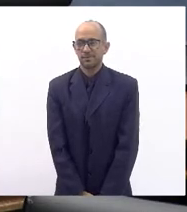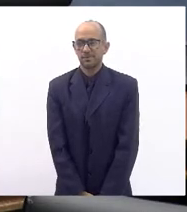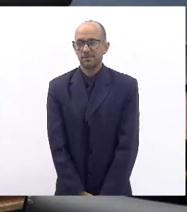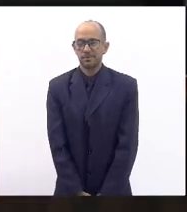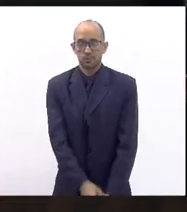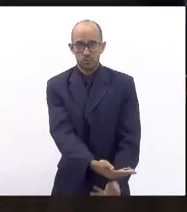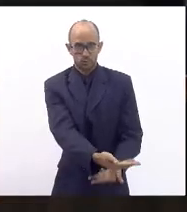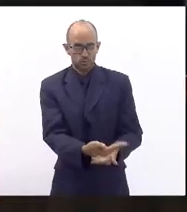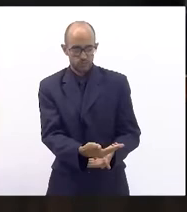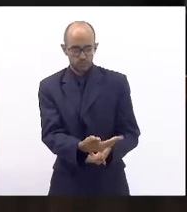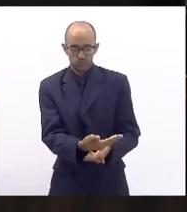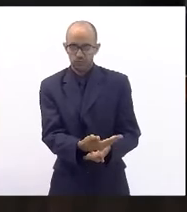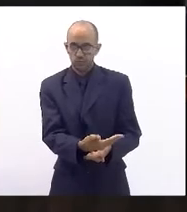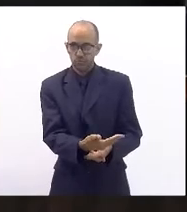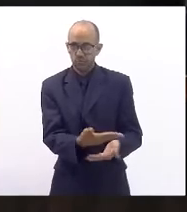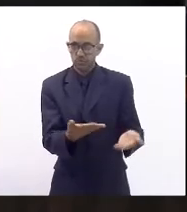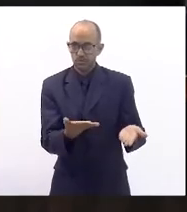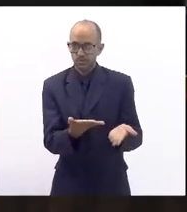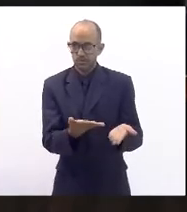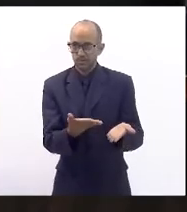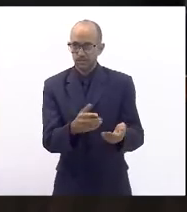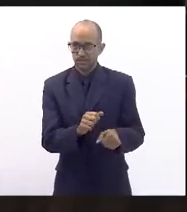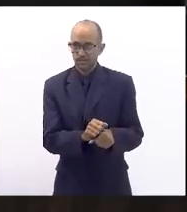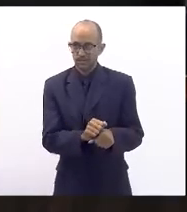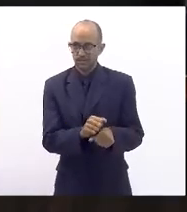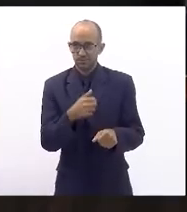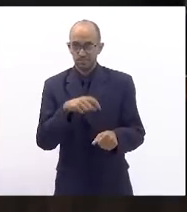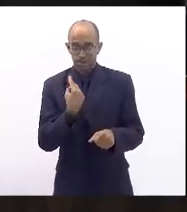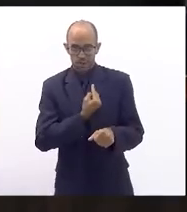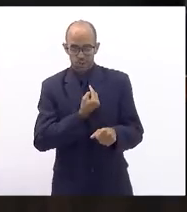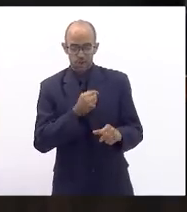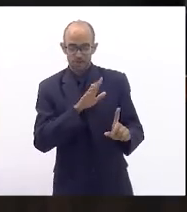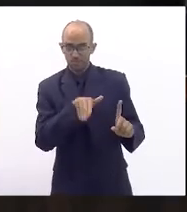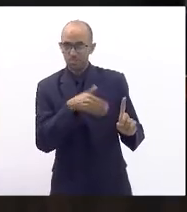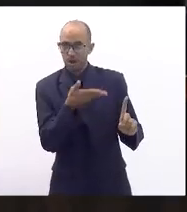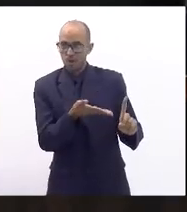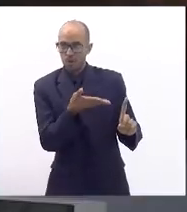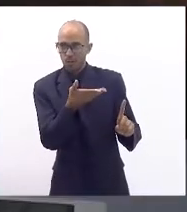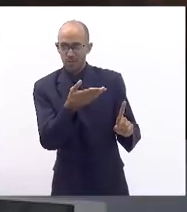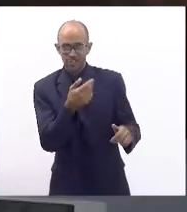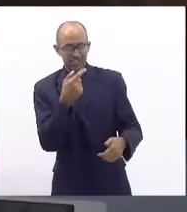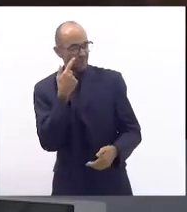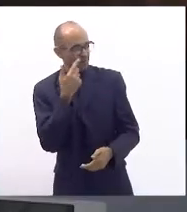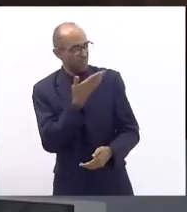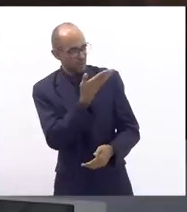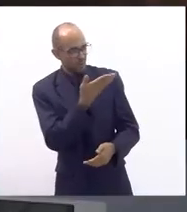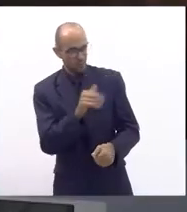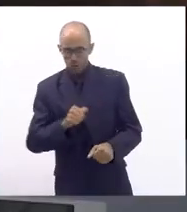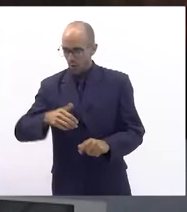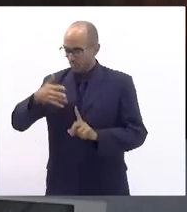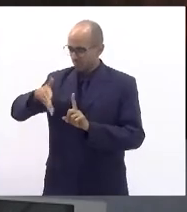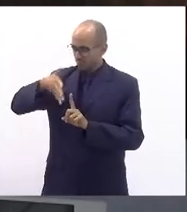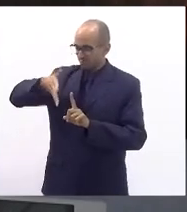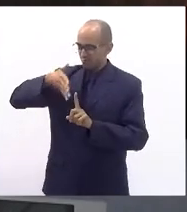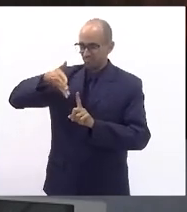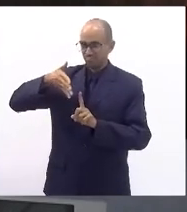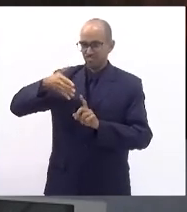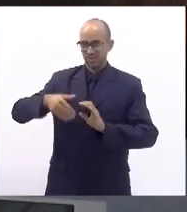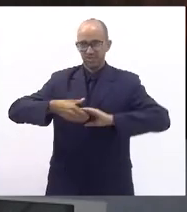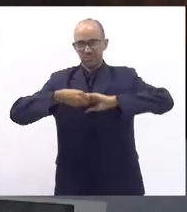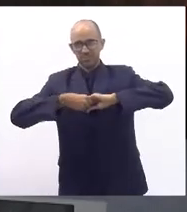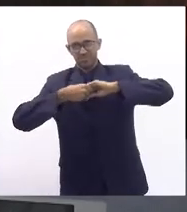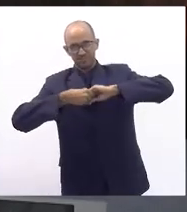eu convido você para nós Seria uma honra vê-lo na Tribuna fazer aqui uma saudação